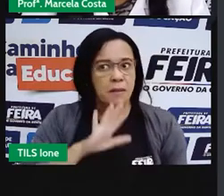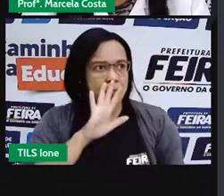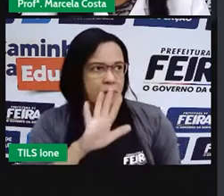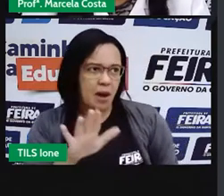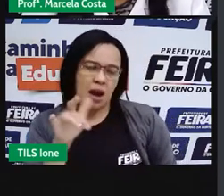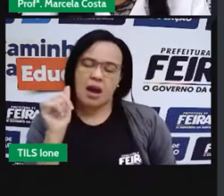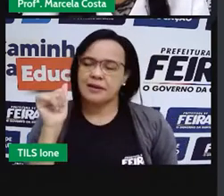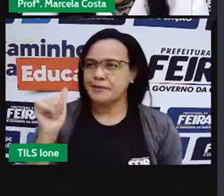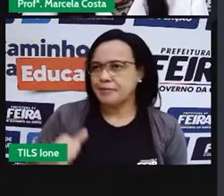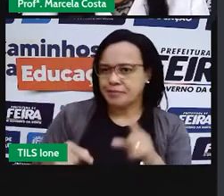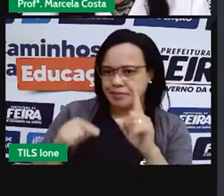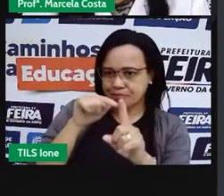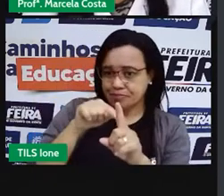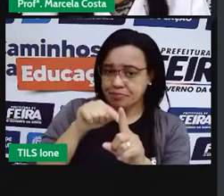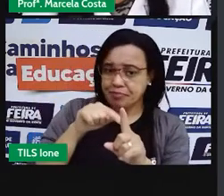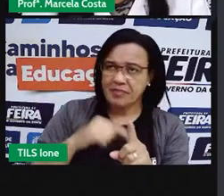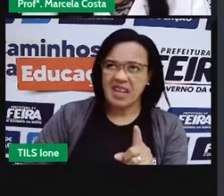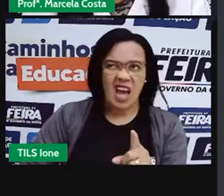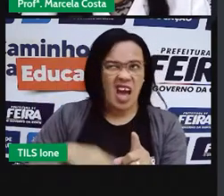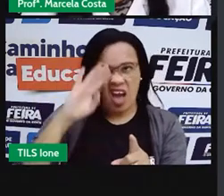razão.